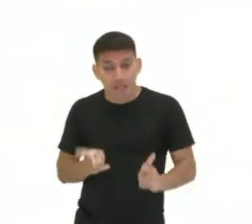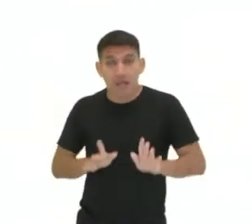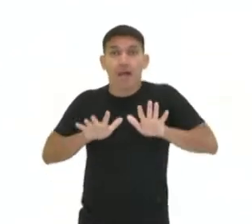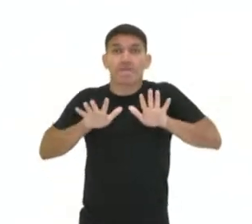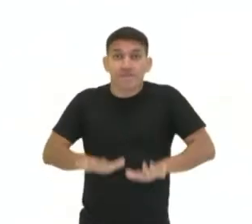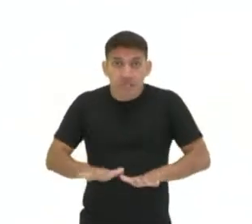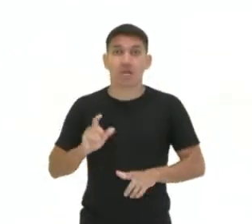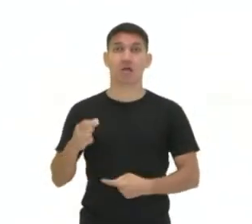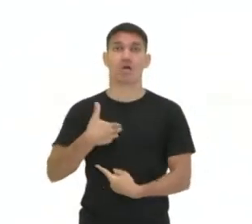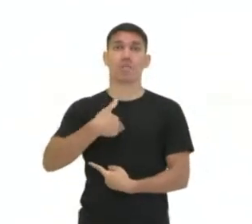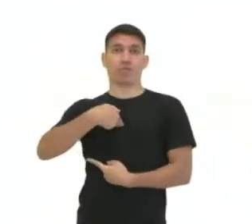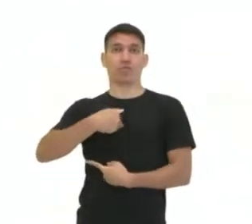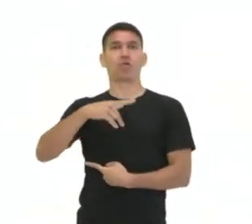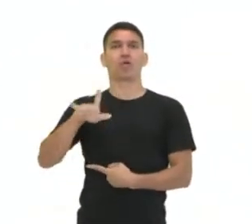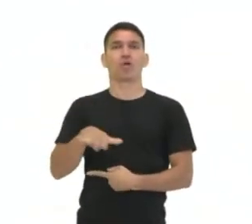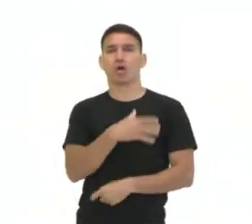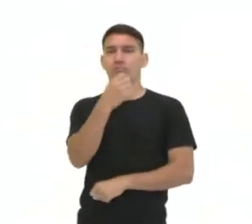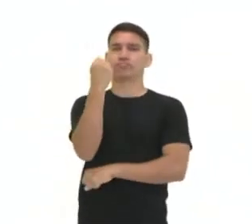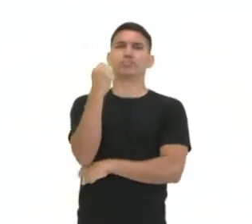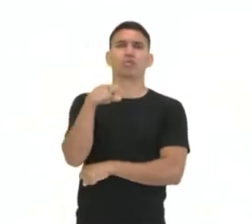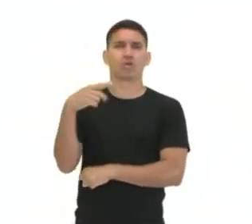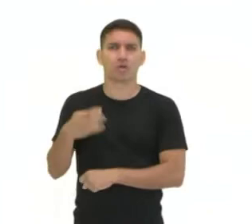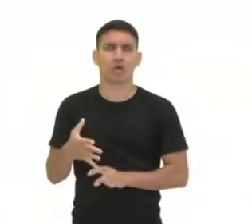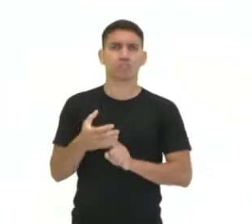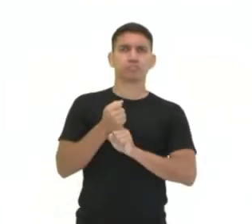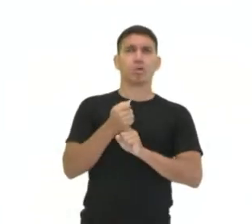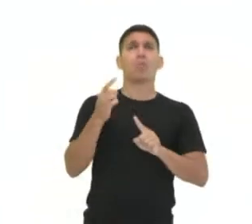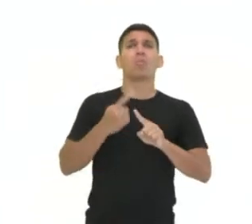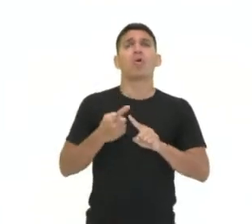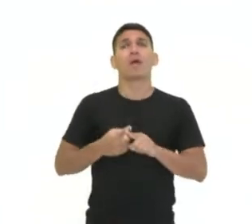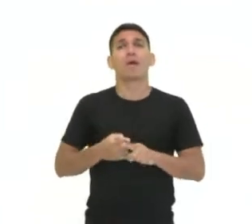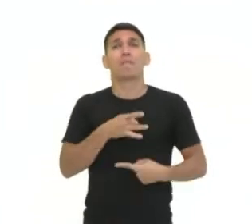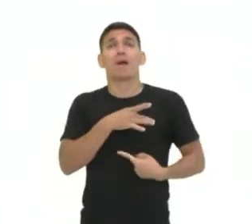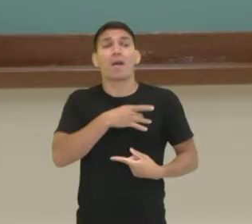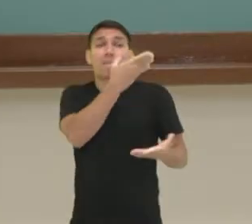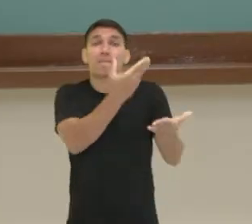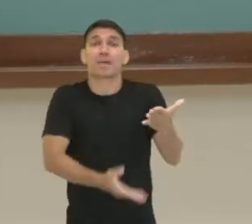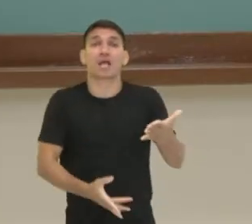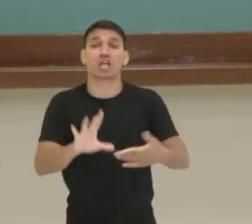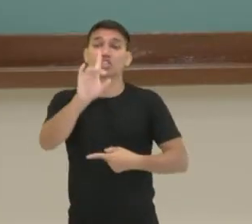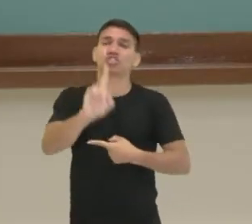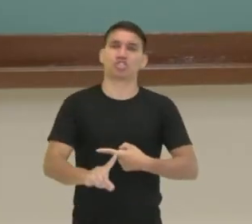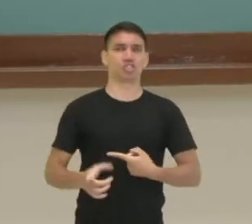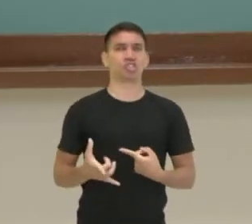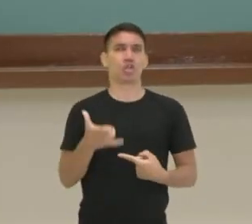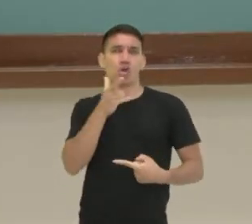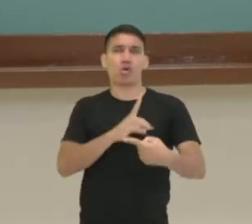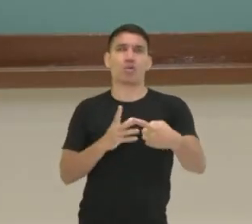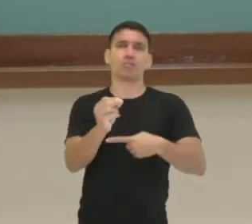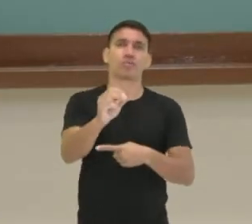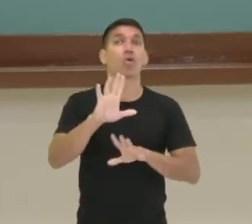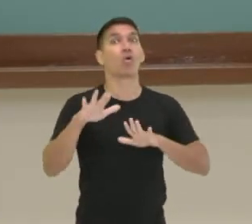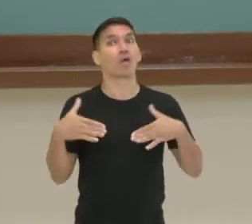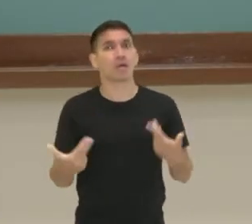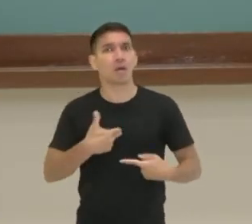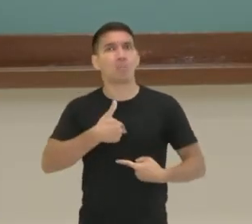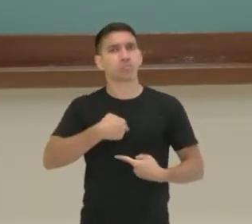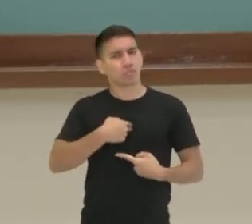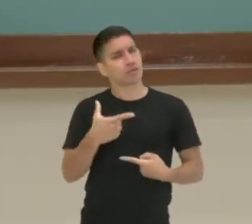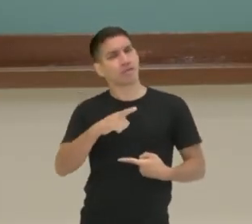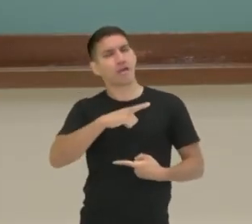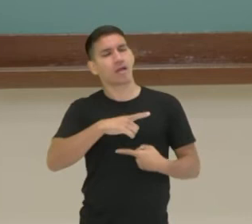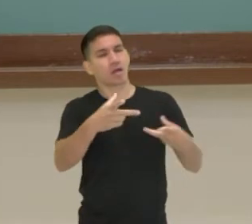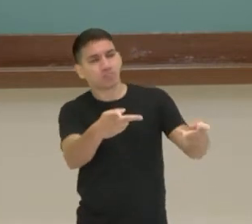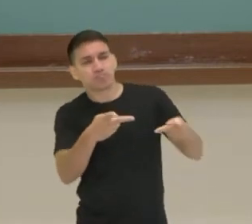no poder, por medo de perder os direitos trabalhistas conquistados. Apesar de tudo, Getúlio Vargas tinha um grande apelo da